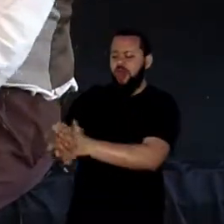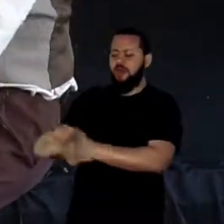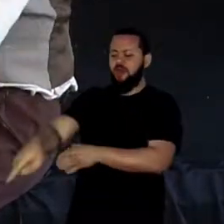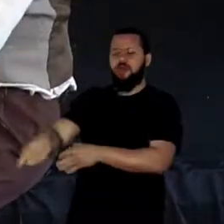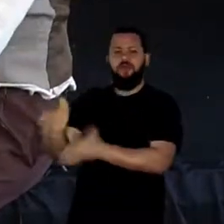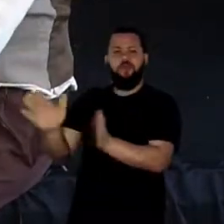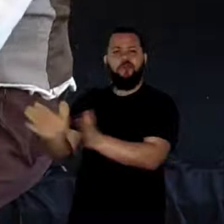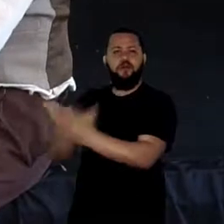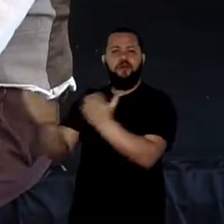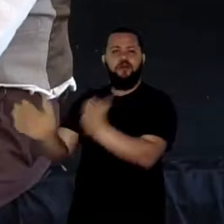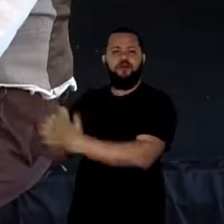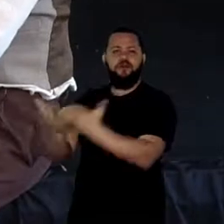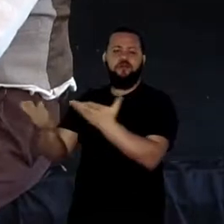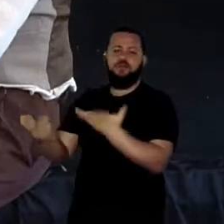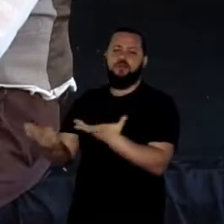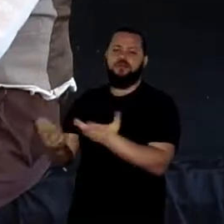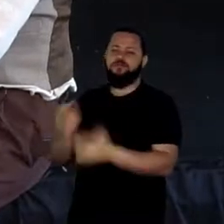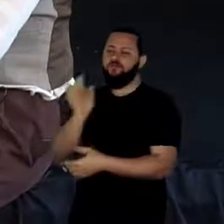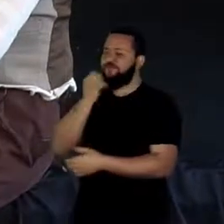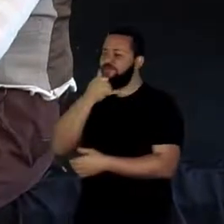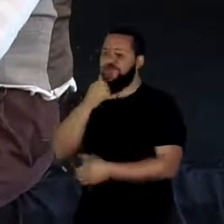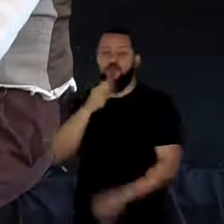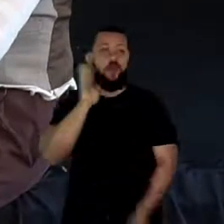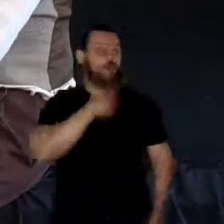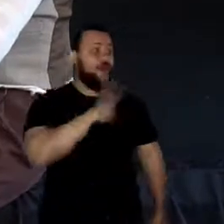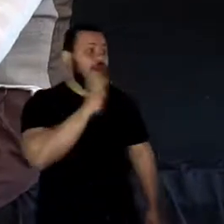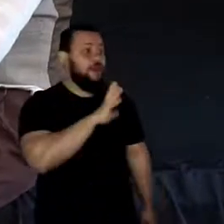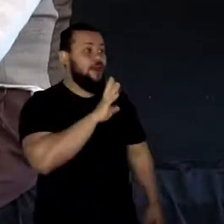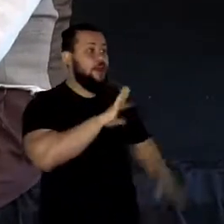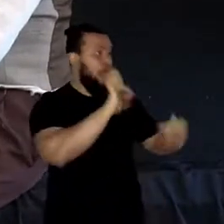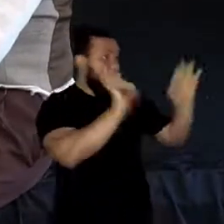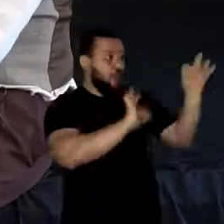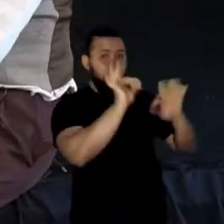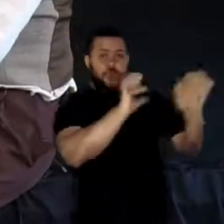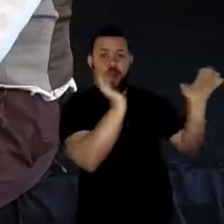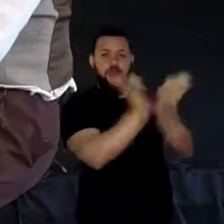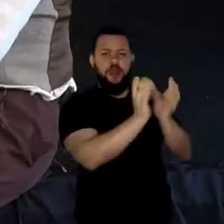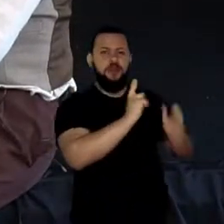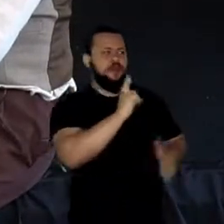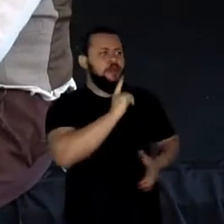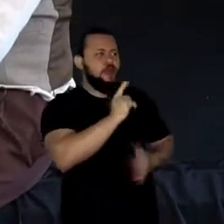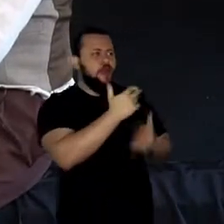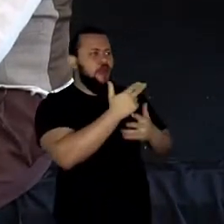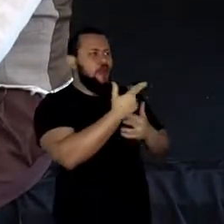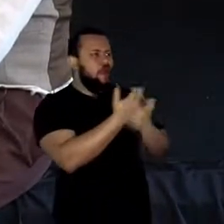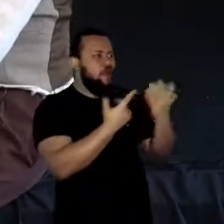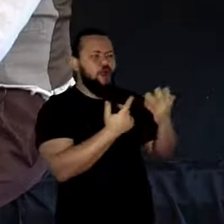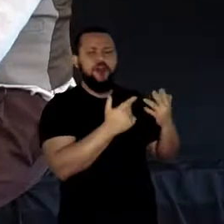crianças. Bacana. Produção, tem alguma coisa aí, algum comentário?